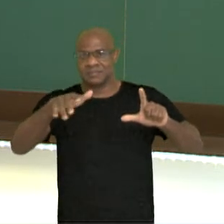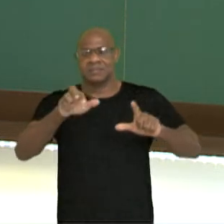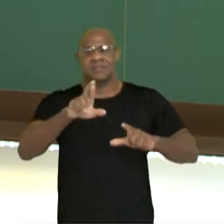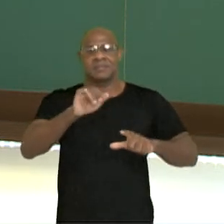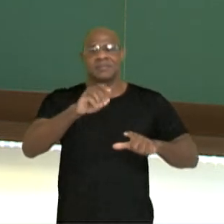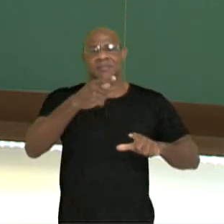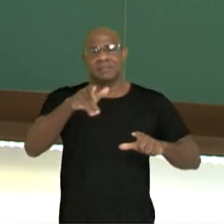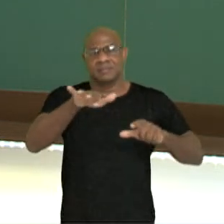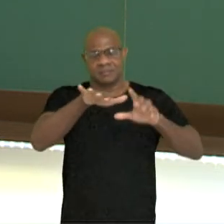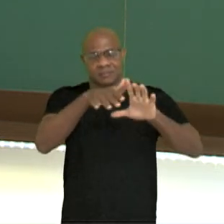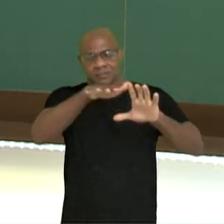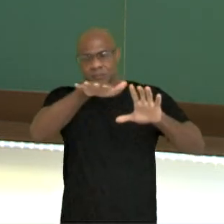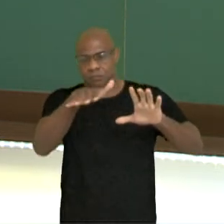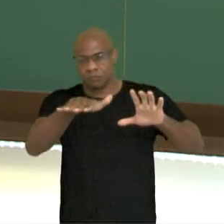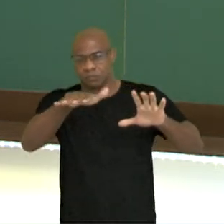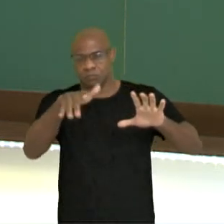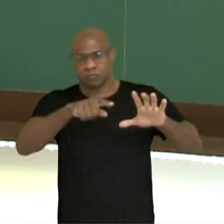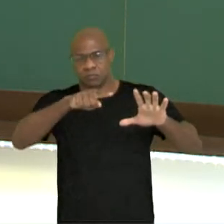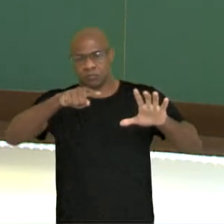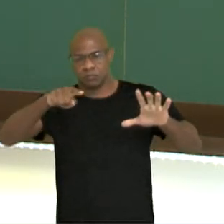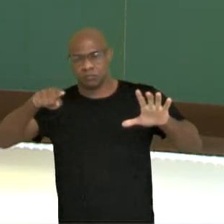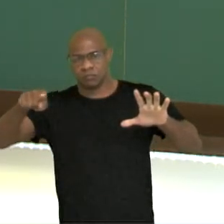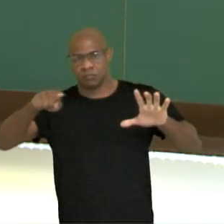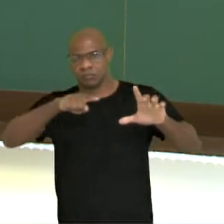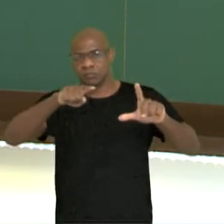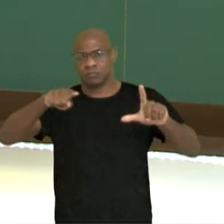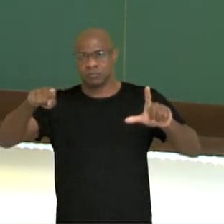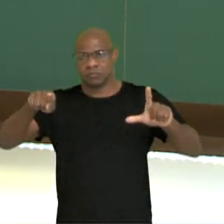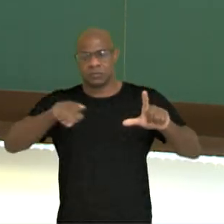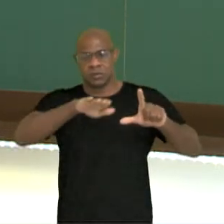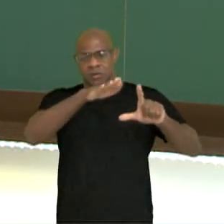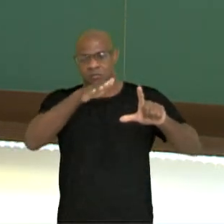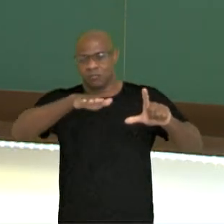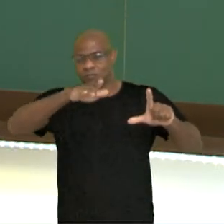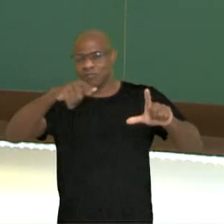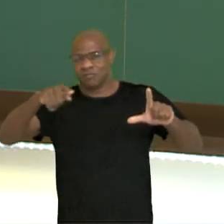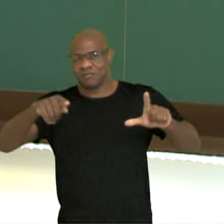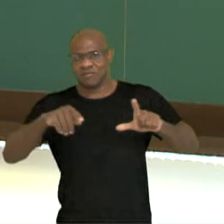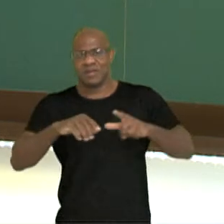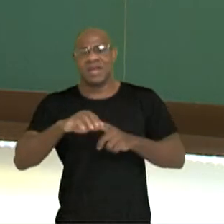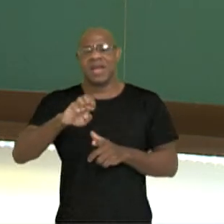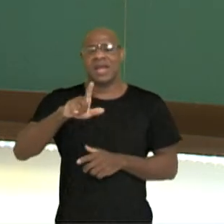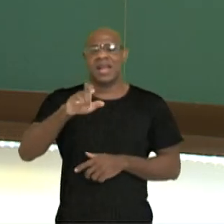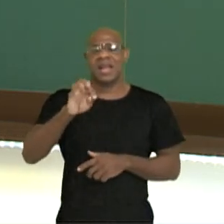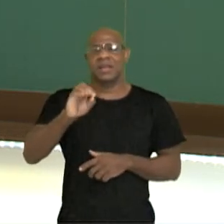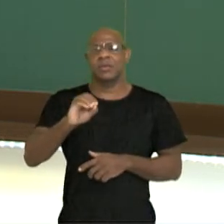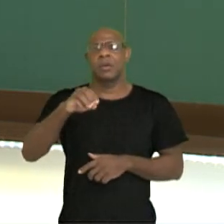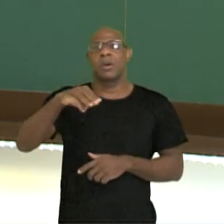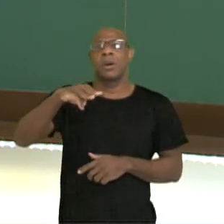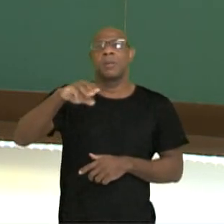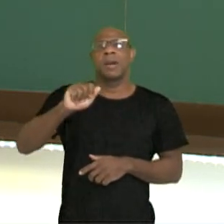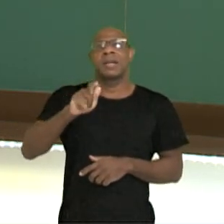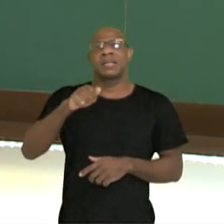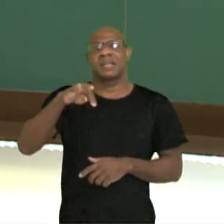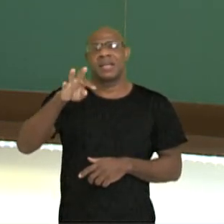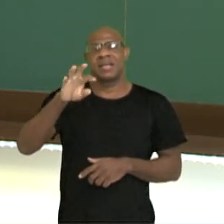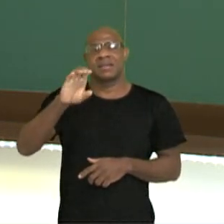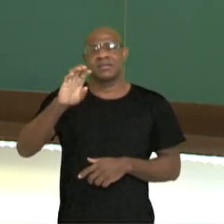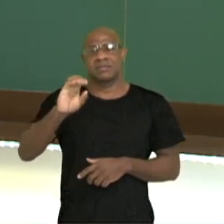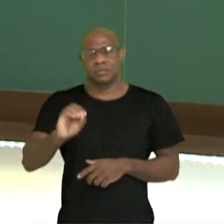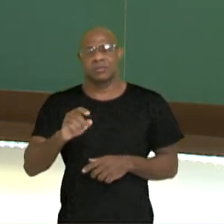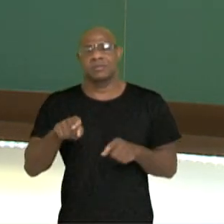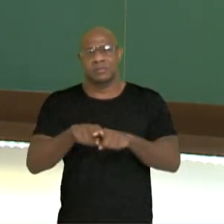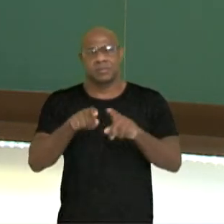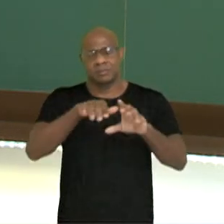né? Chamadas de magnetrons. Então, o nome que se dá a essas ondas eletromagnéticas geradas ali, né? Pelo aparelho de